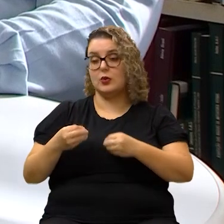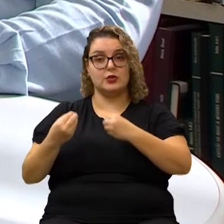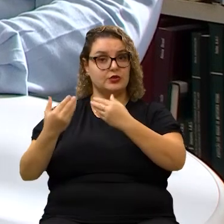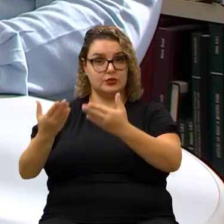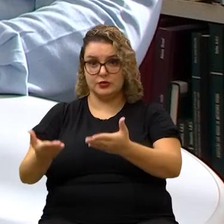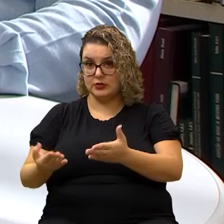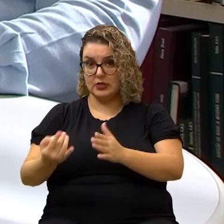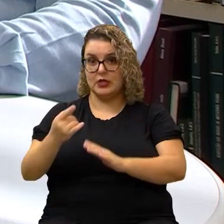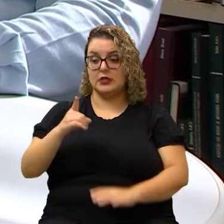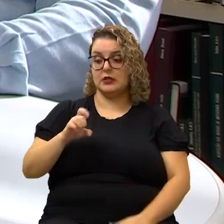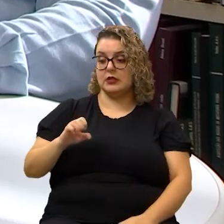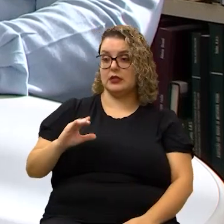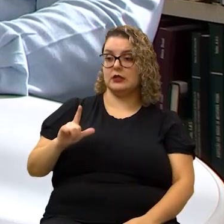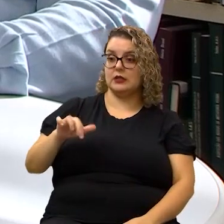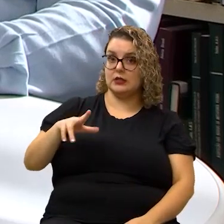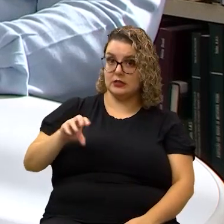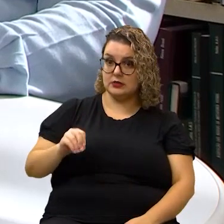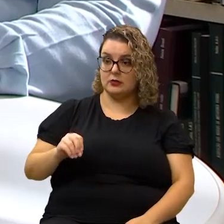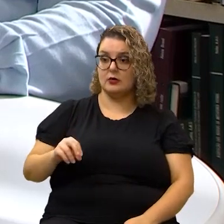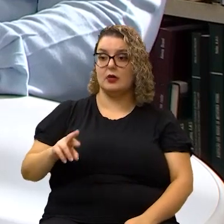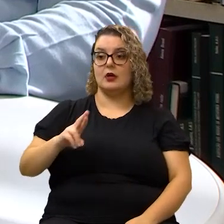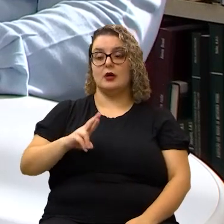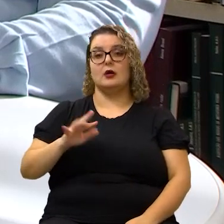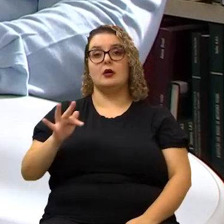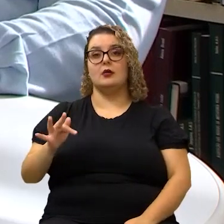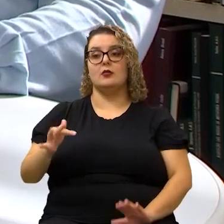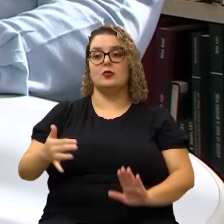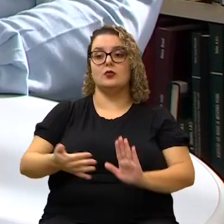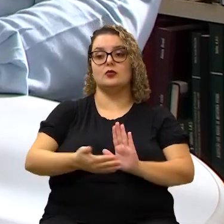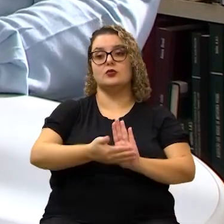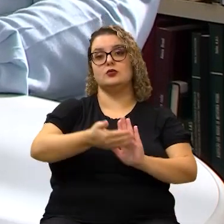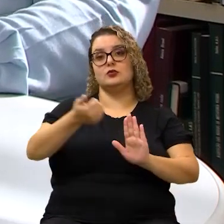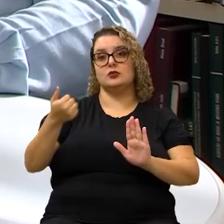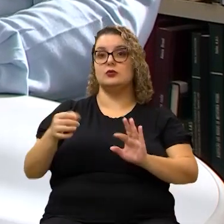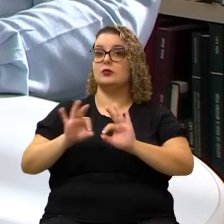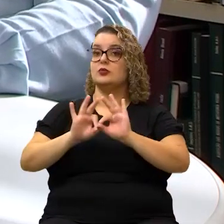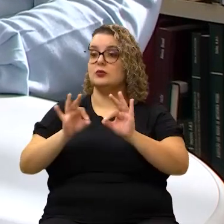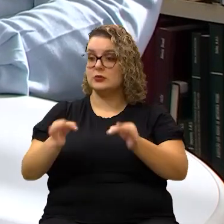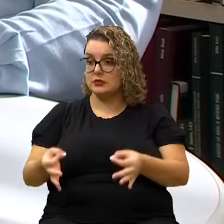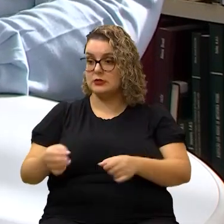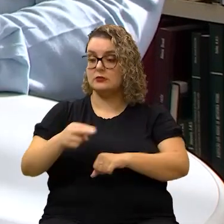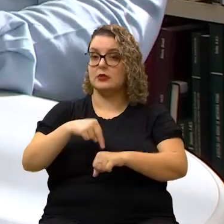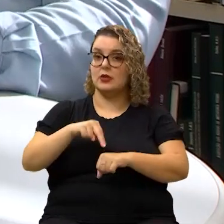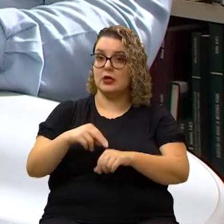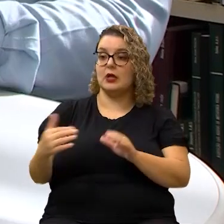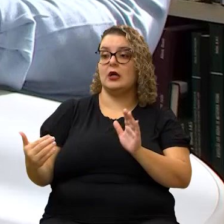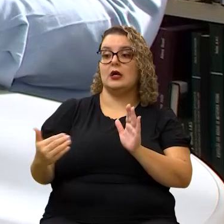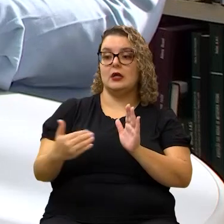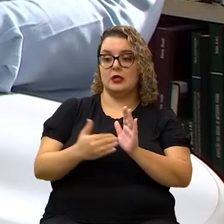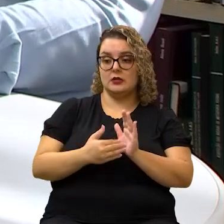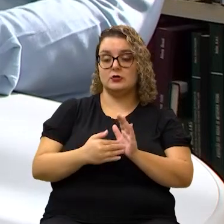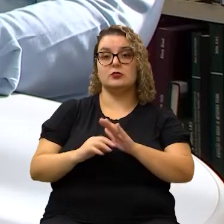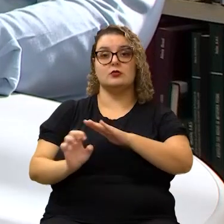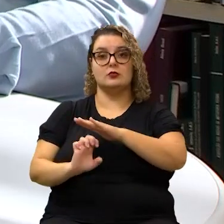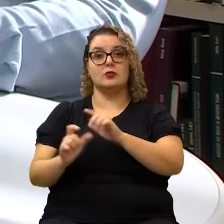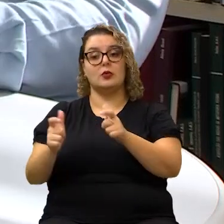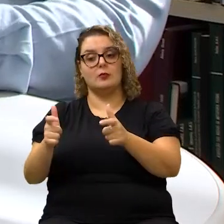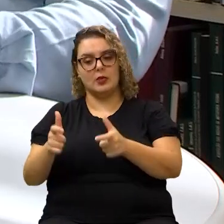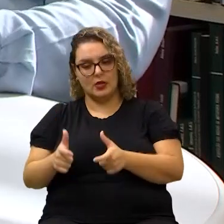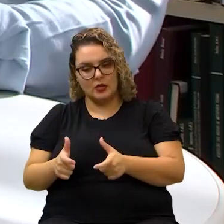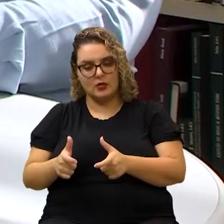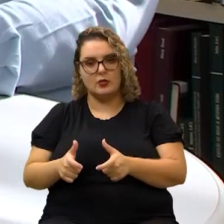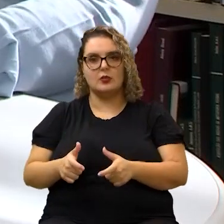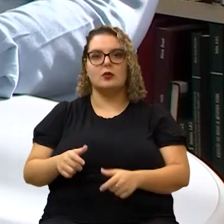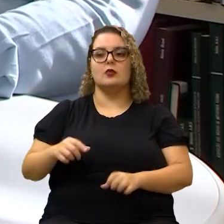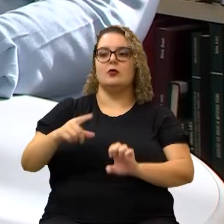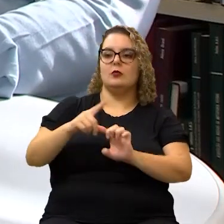não entregar as declarações, a Receita Federal irá tirar ela do Simples Nacional. Então, mesmo que ela seja uma empresa de pequeno